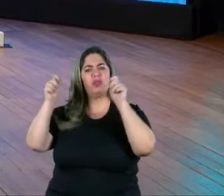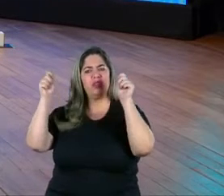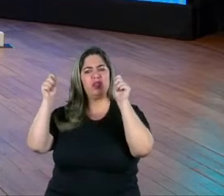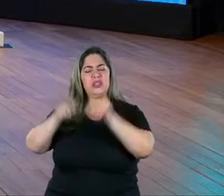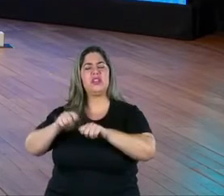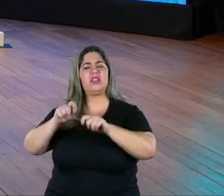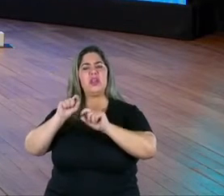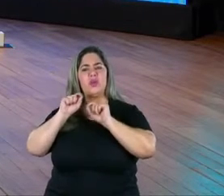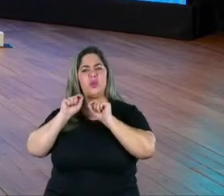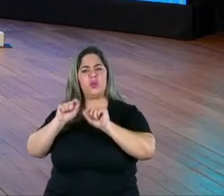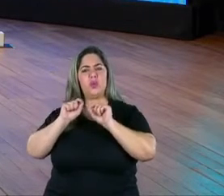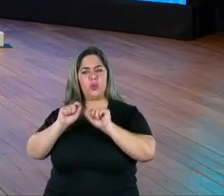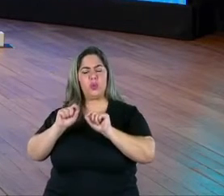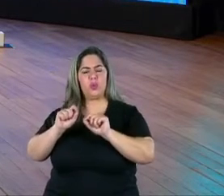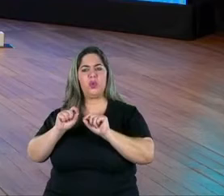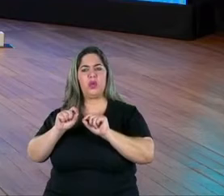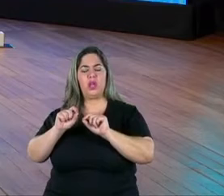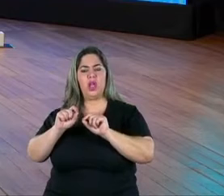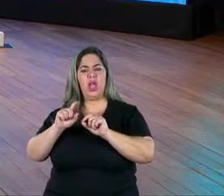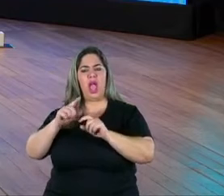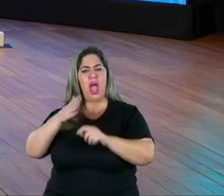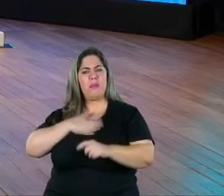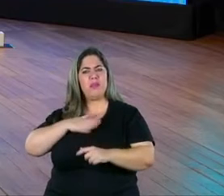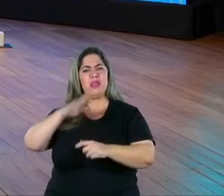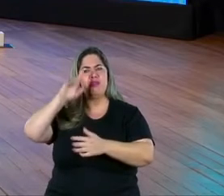à exaltação, à beatitude,